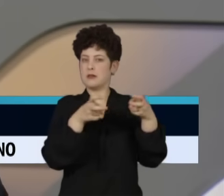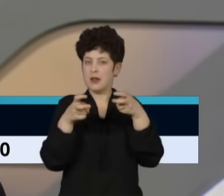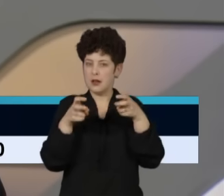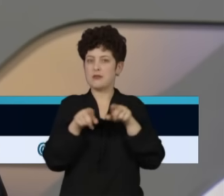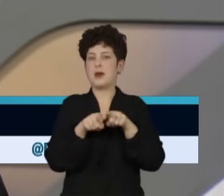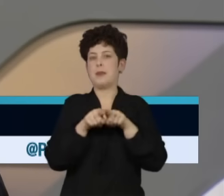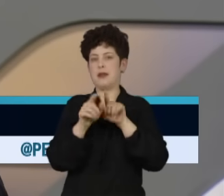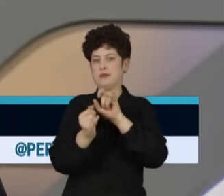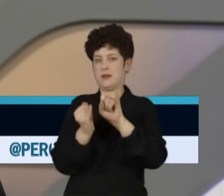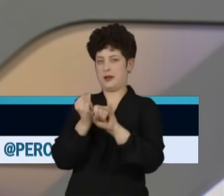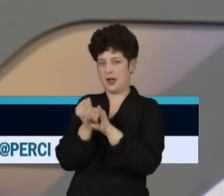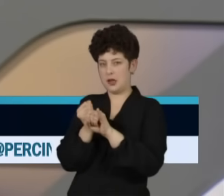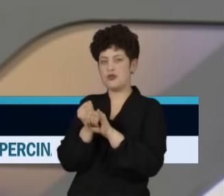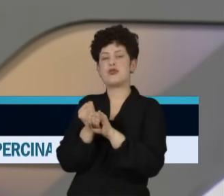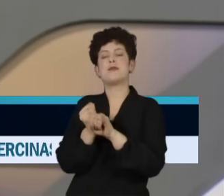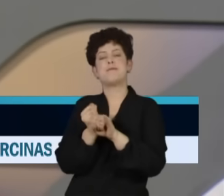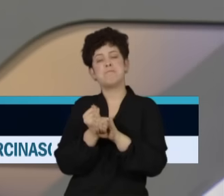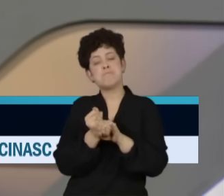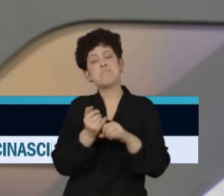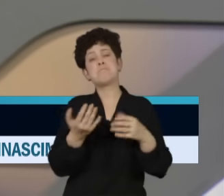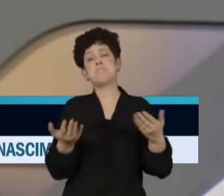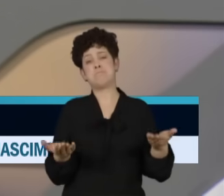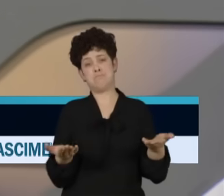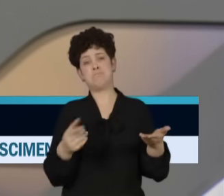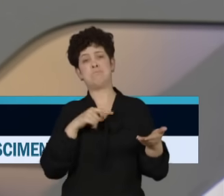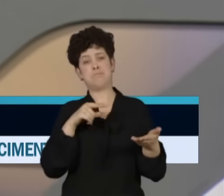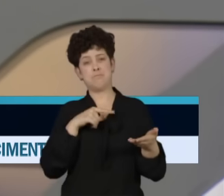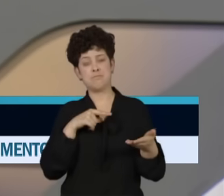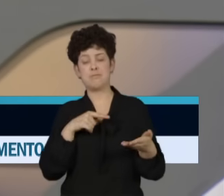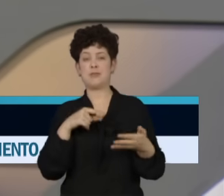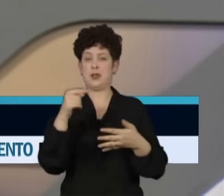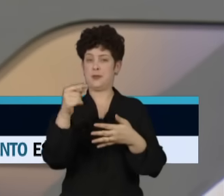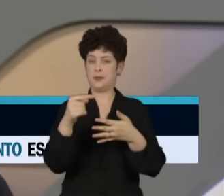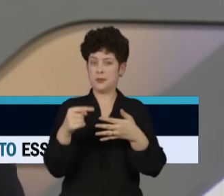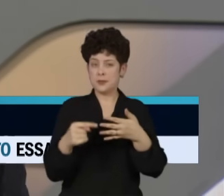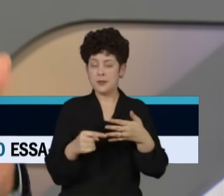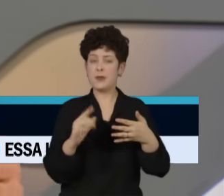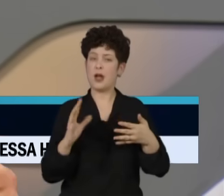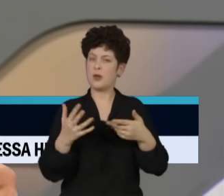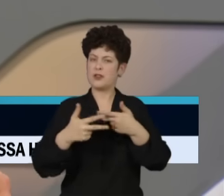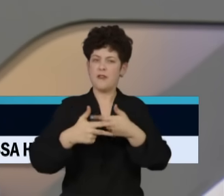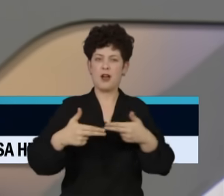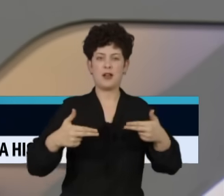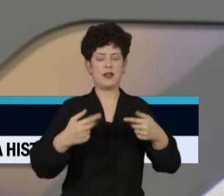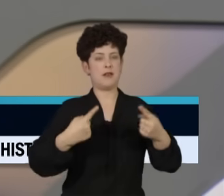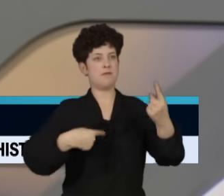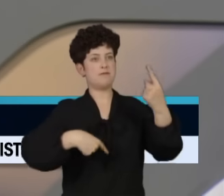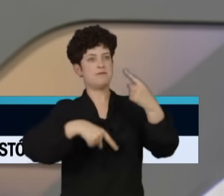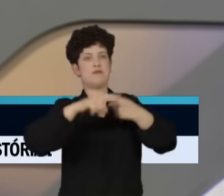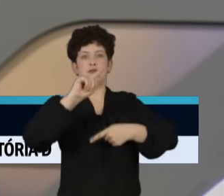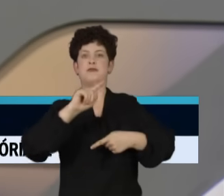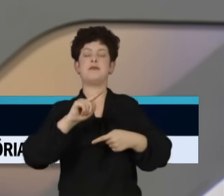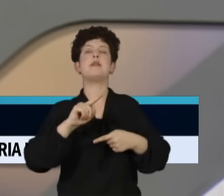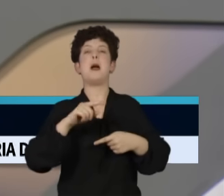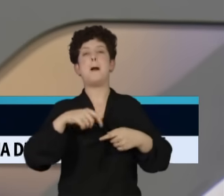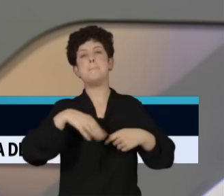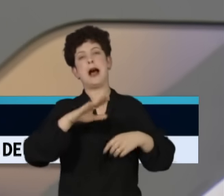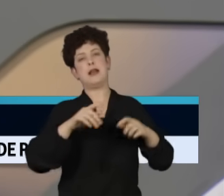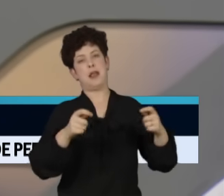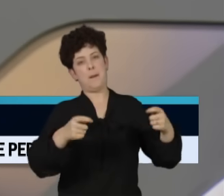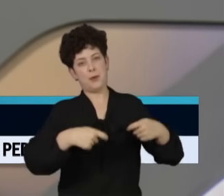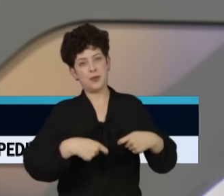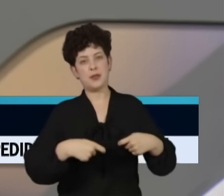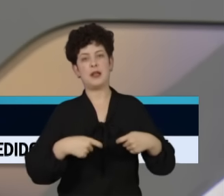internet. Eh, e então isso tudo vai acontecer de uma forma exponencial. Realmente isso vai ser uma